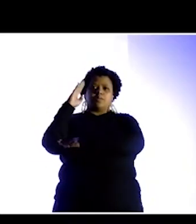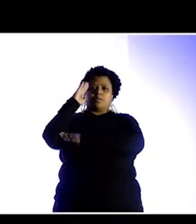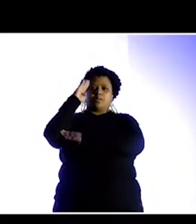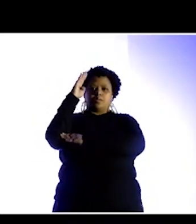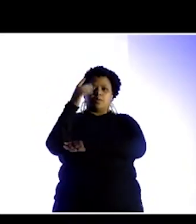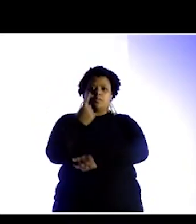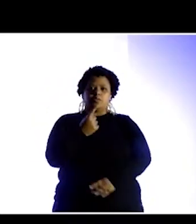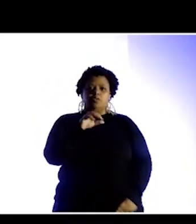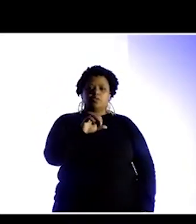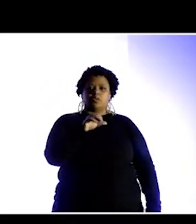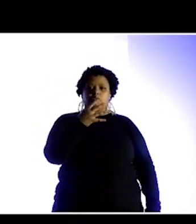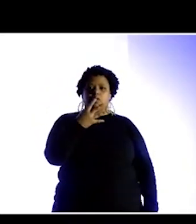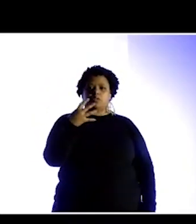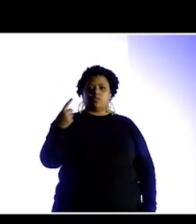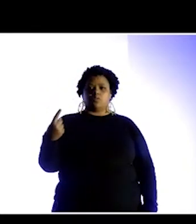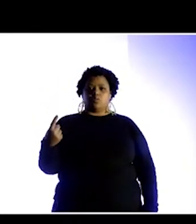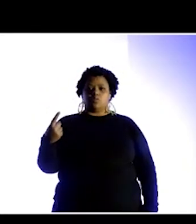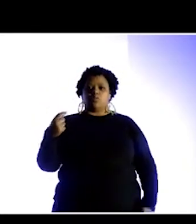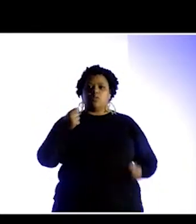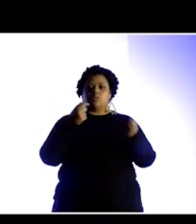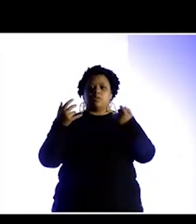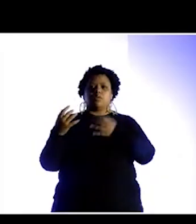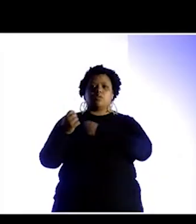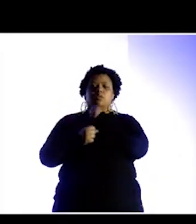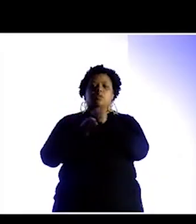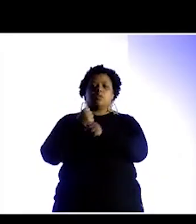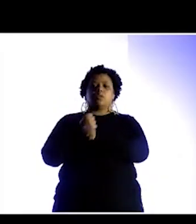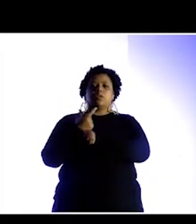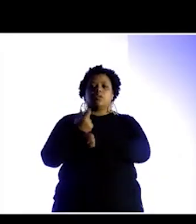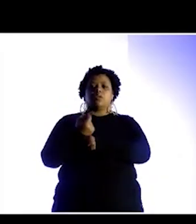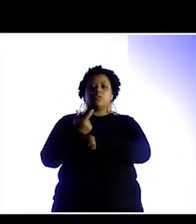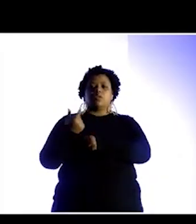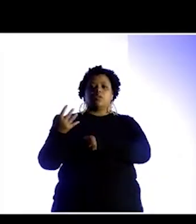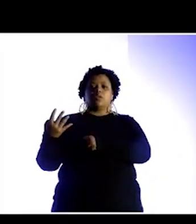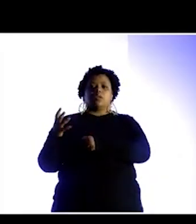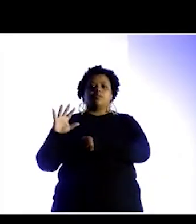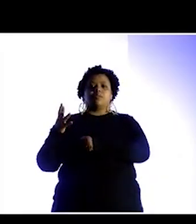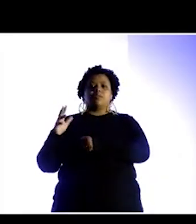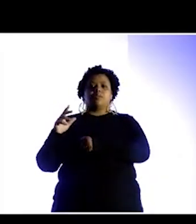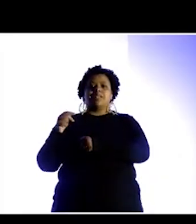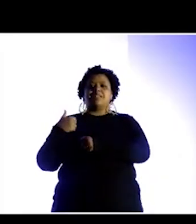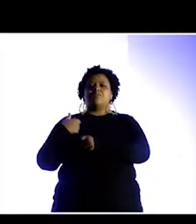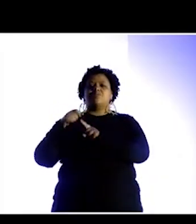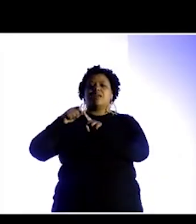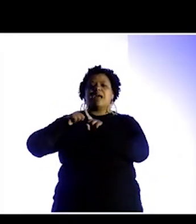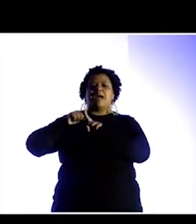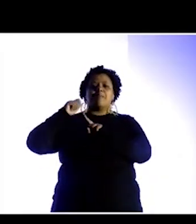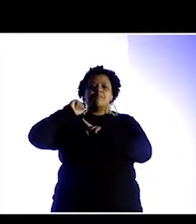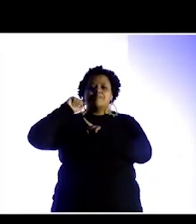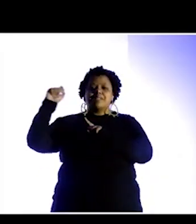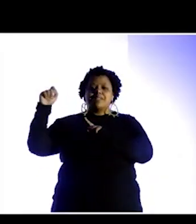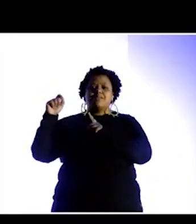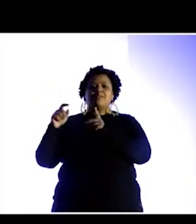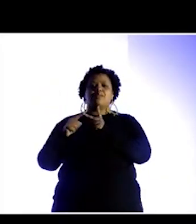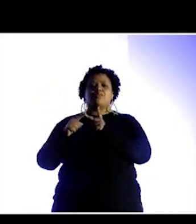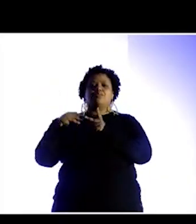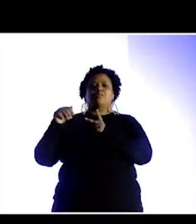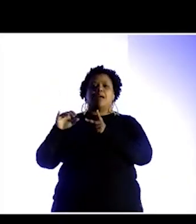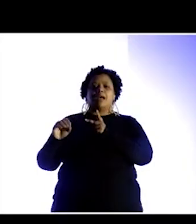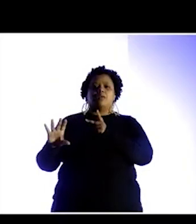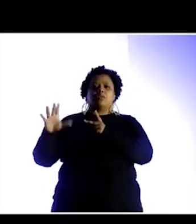1941. E em 2024, a gente teve aquela tragédia, né, ali entre abril e maio, né, no Rio Grande do Sul.